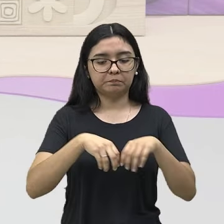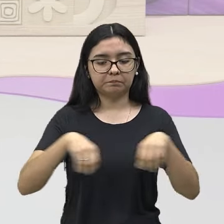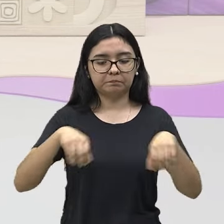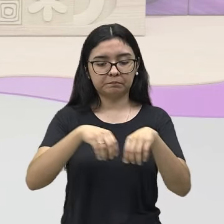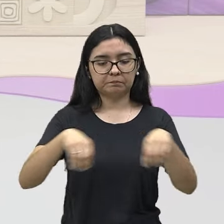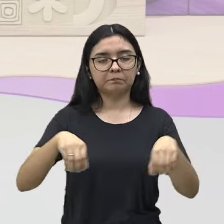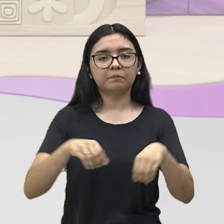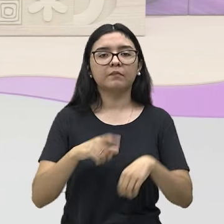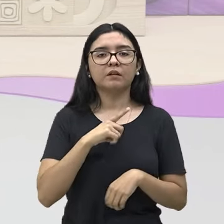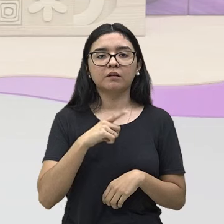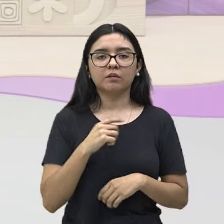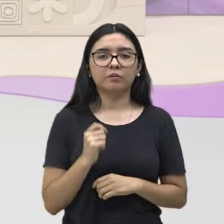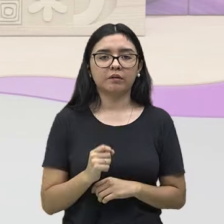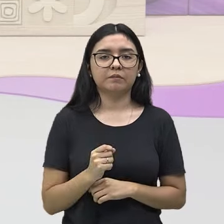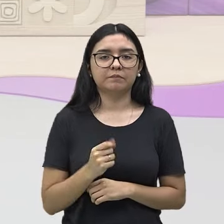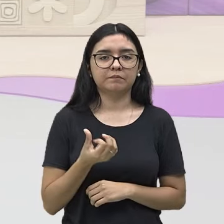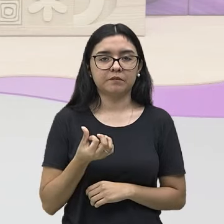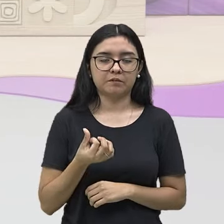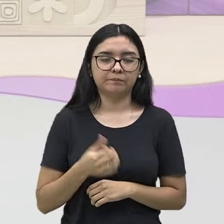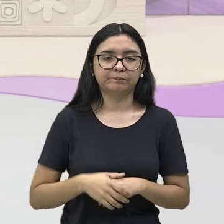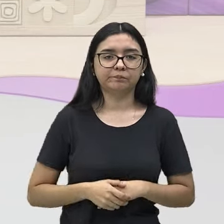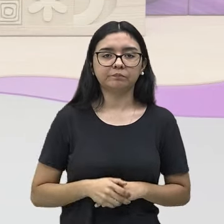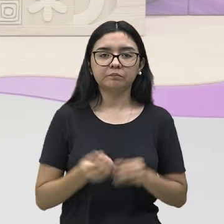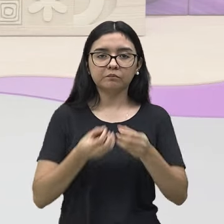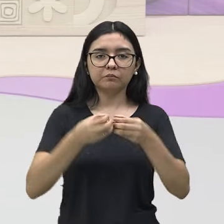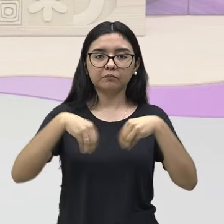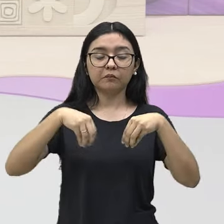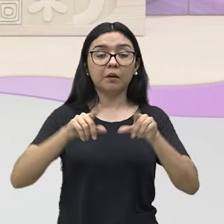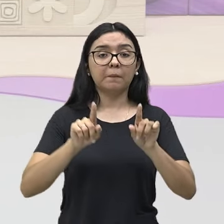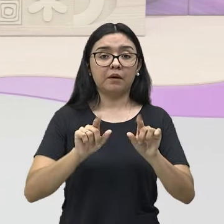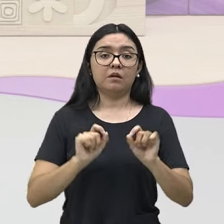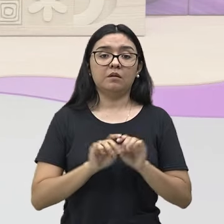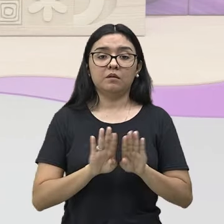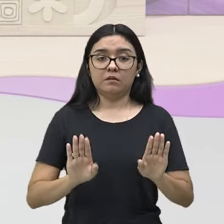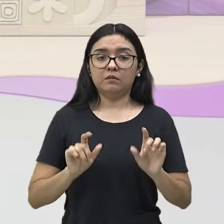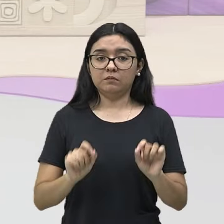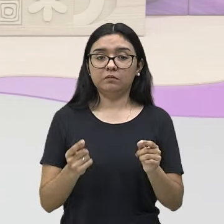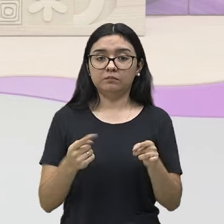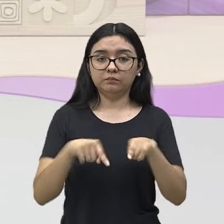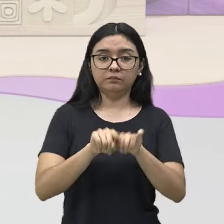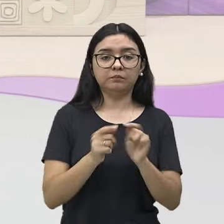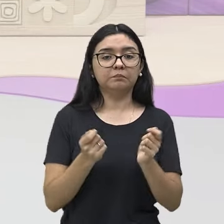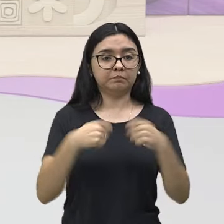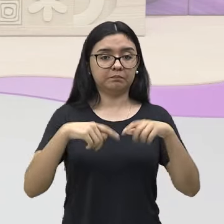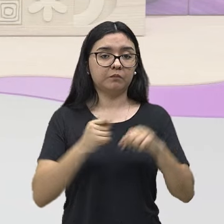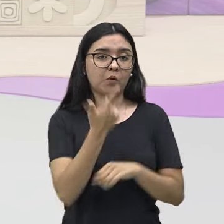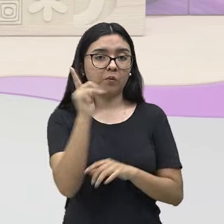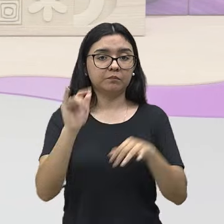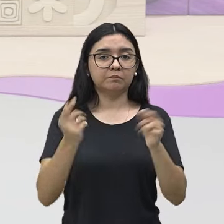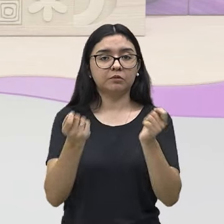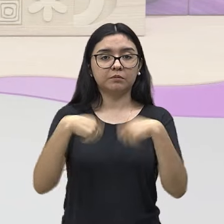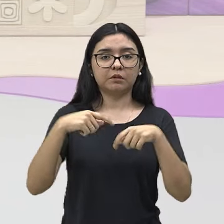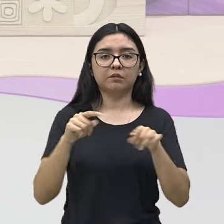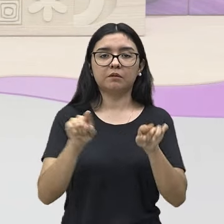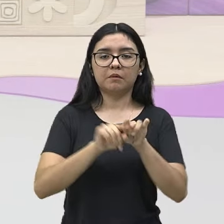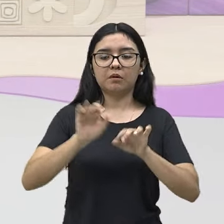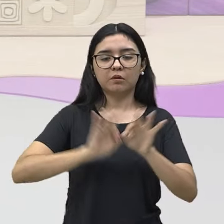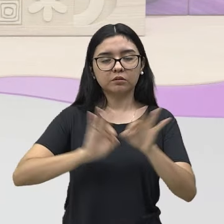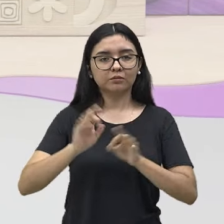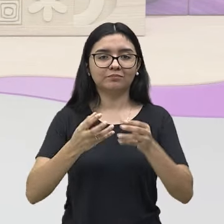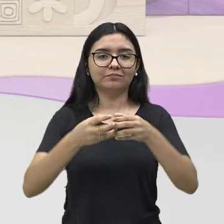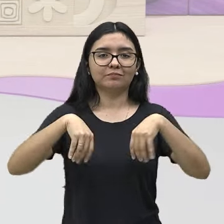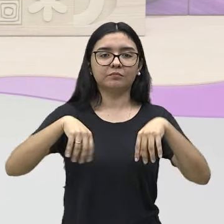fileira tenha 6 ovos. Beleza? Mas olha só, teria outra maneira de ele organizar também esses ovos.